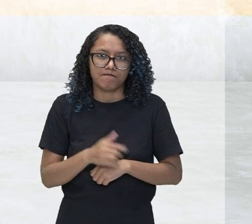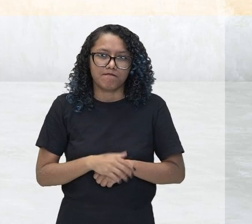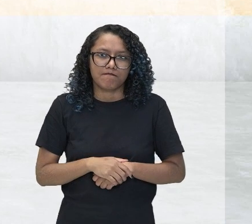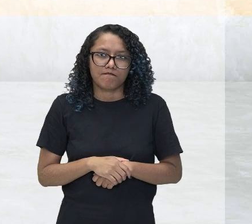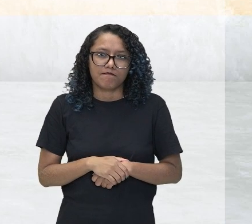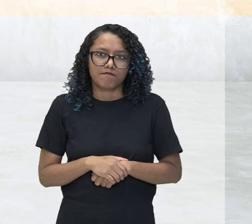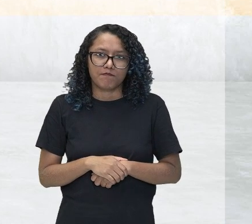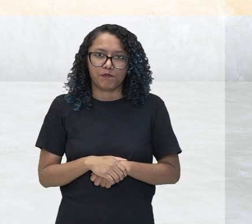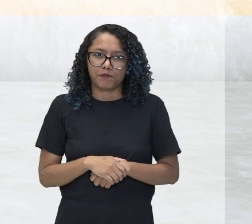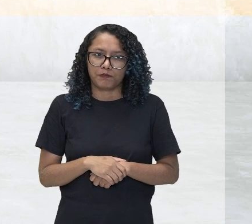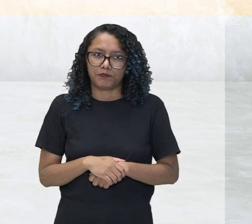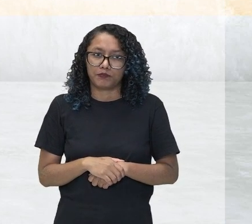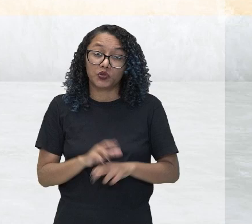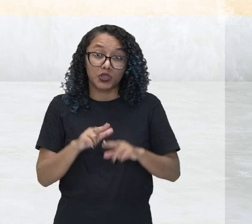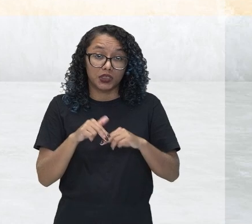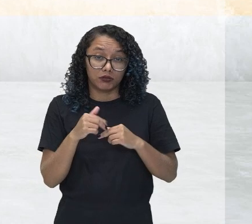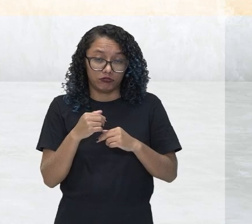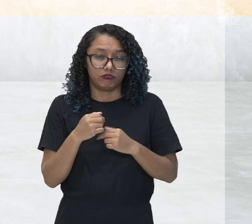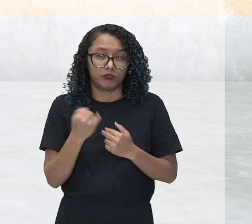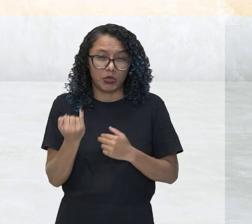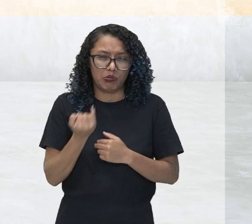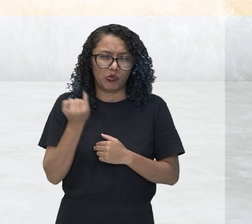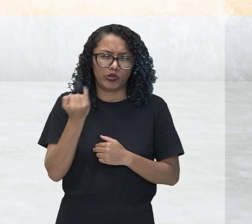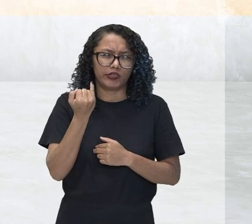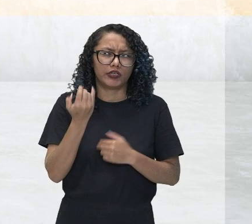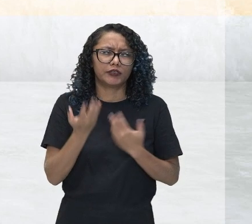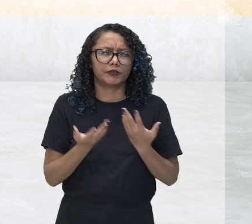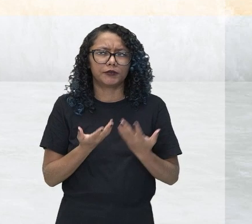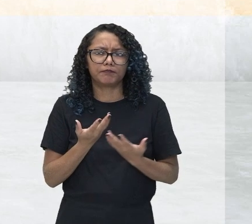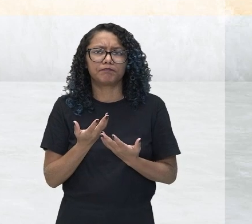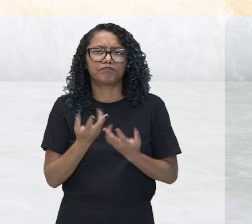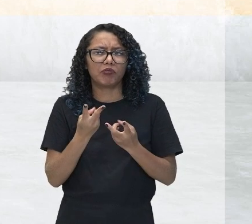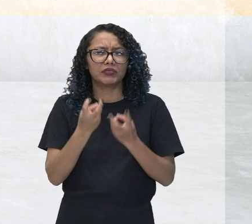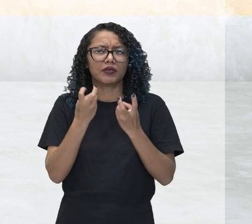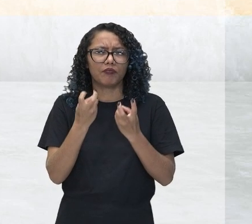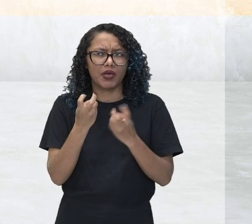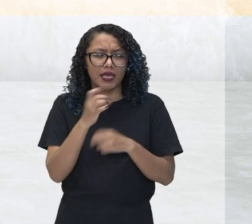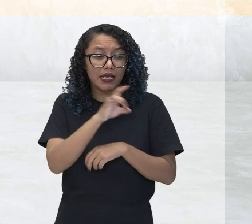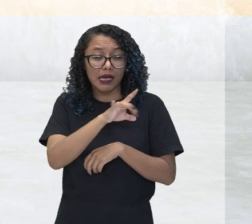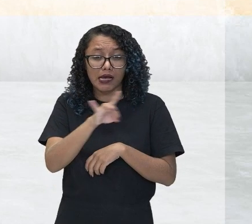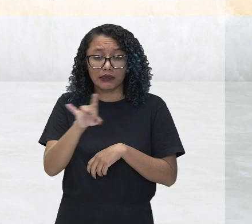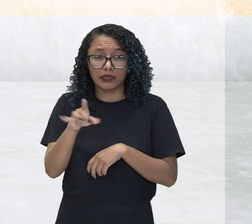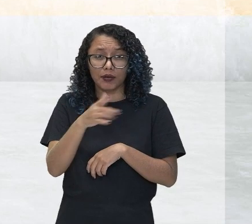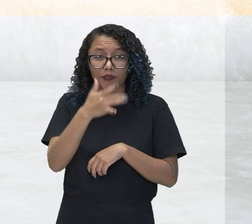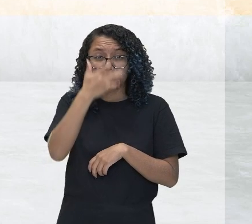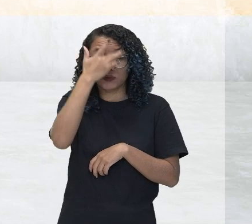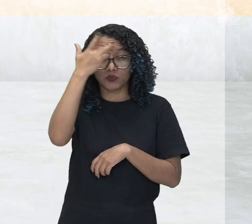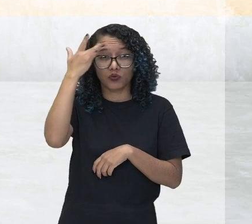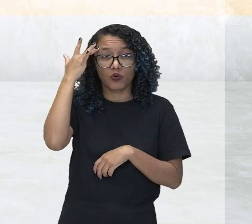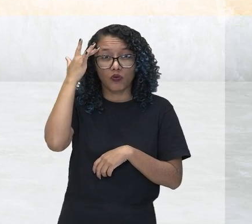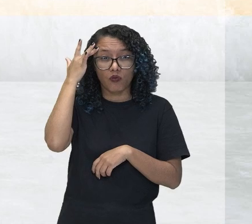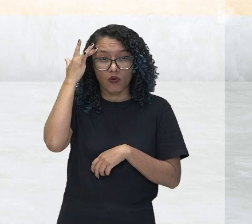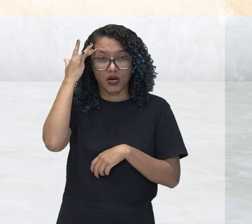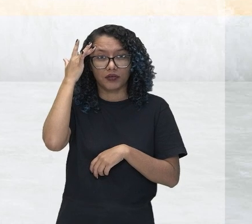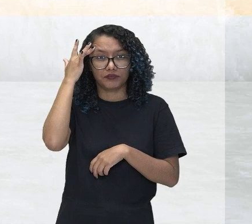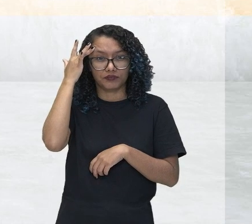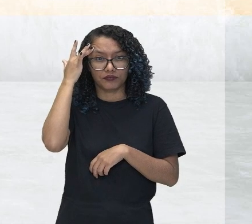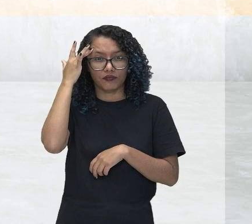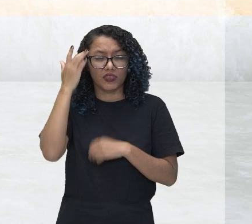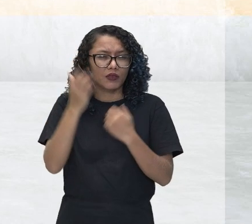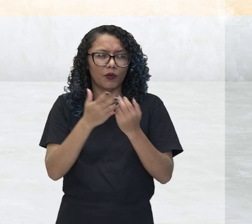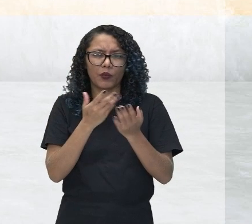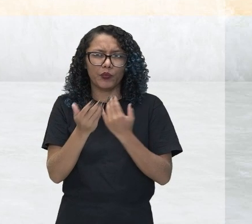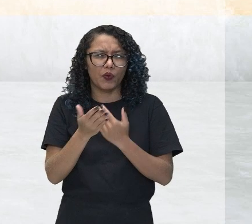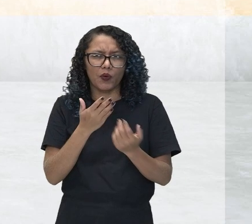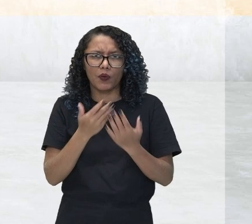gente perceber que todo ser humano, a condição de ser humano, não